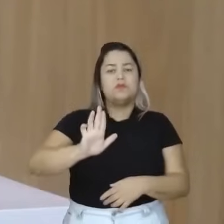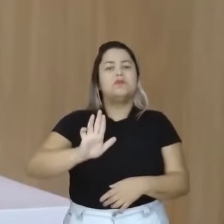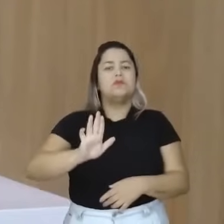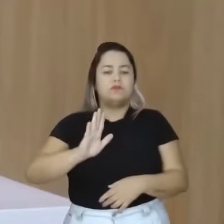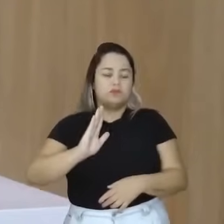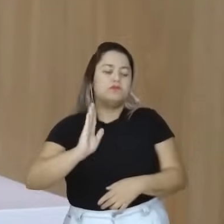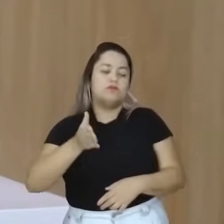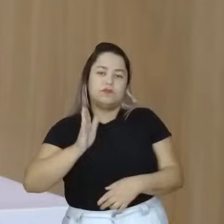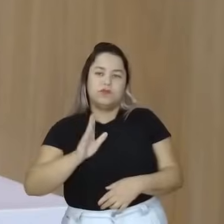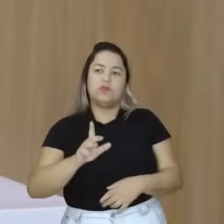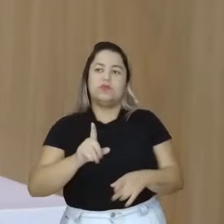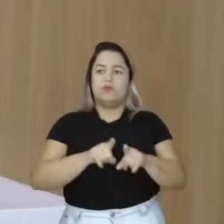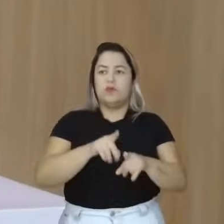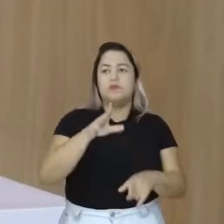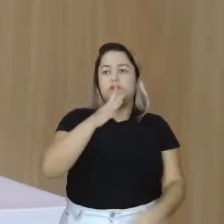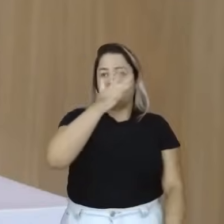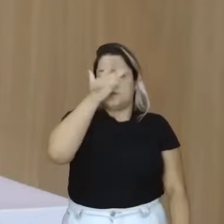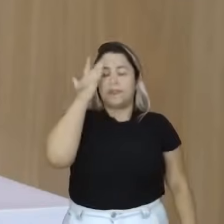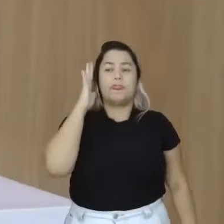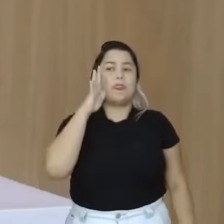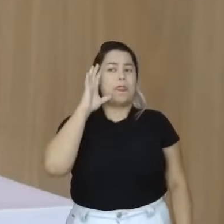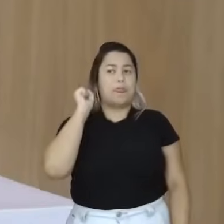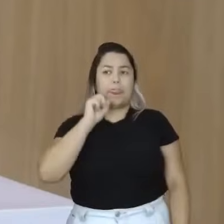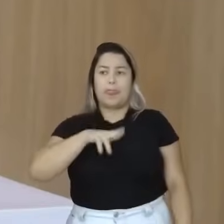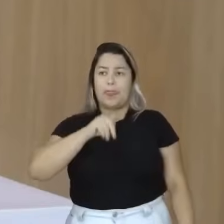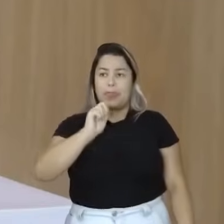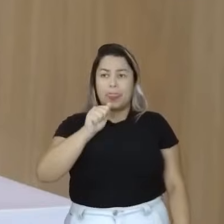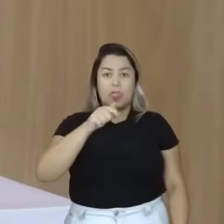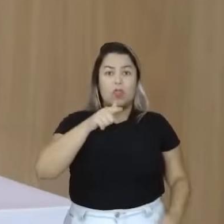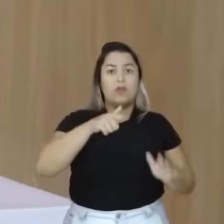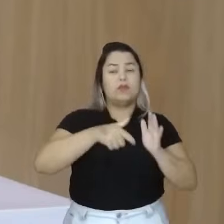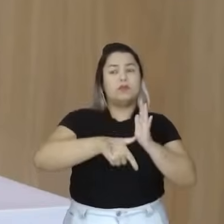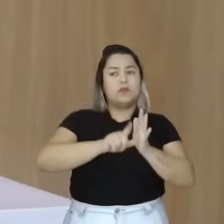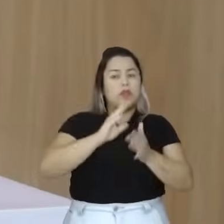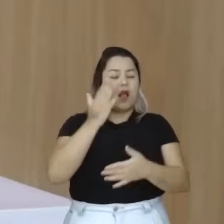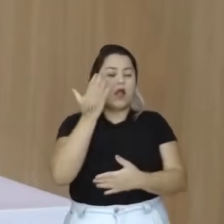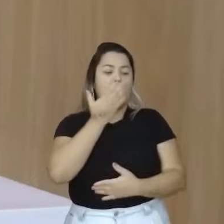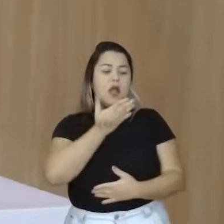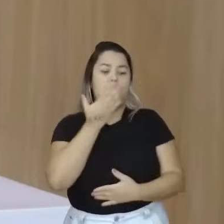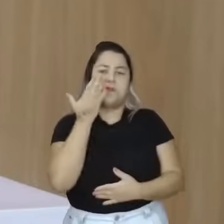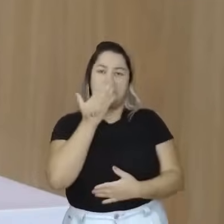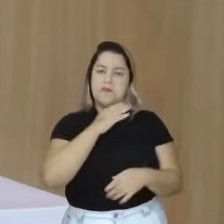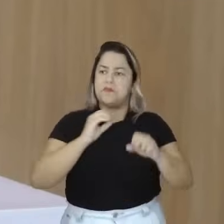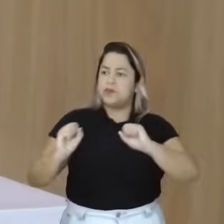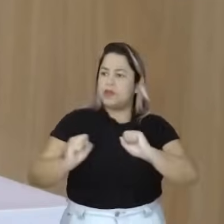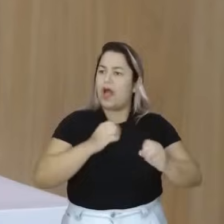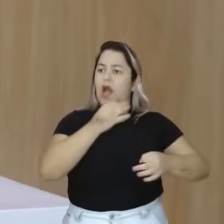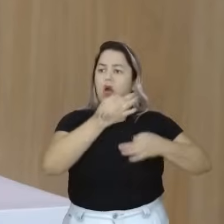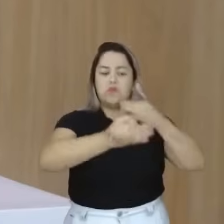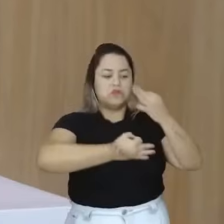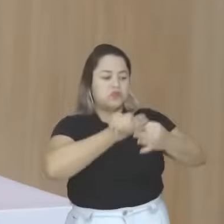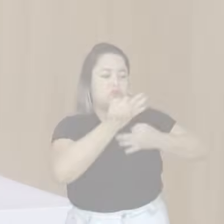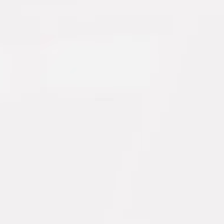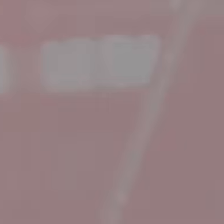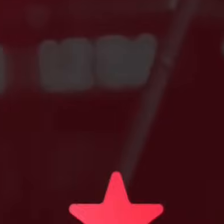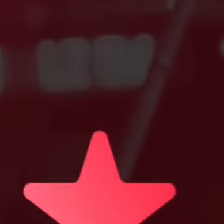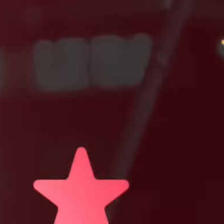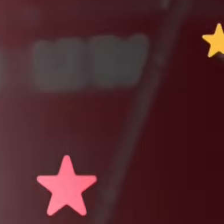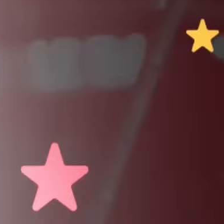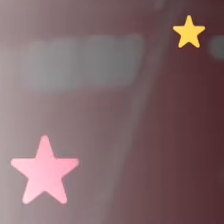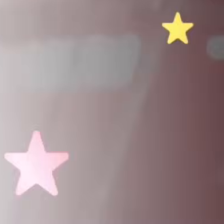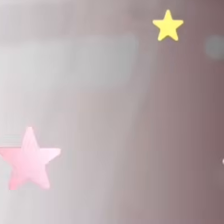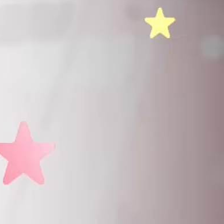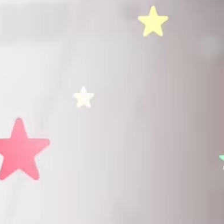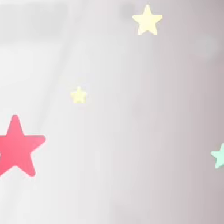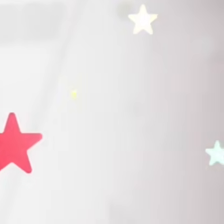os cidadãos foram ouvidos, como nunca antes. Todo mundo que estava invisível pôde dar sua opinião, dar sua voz.